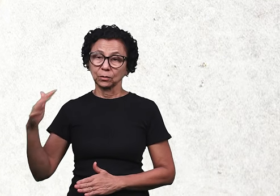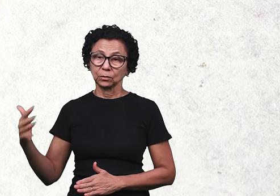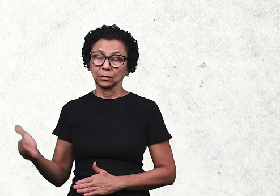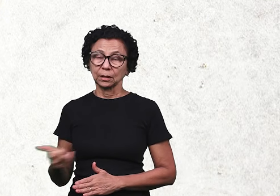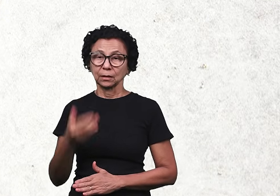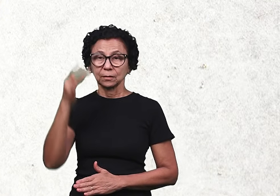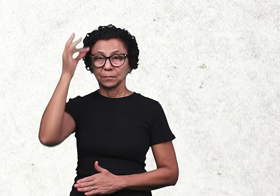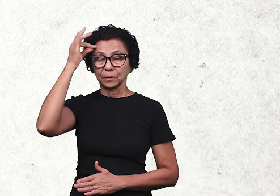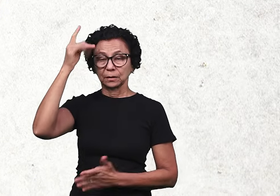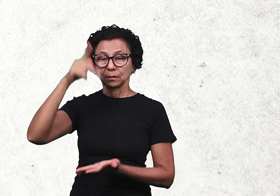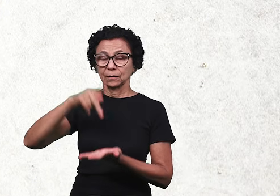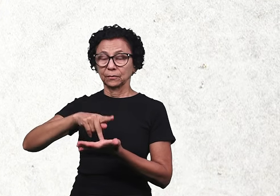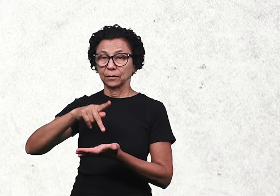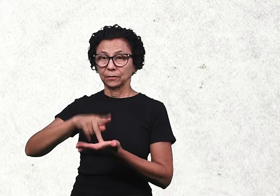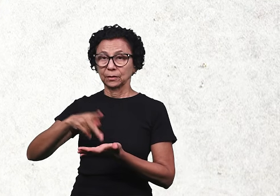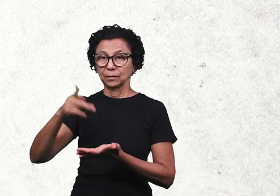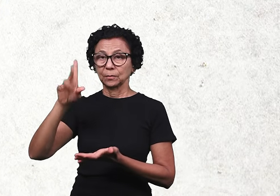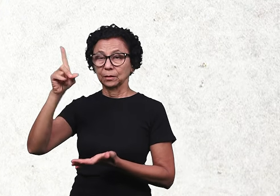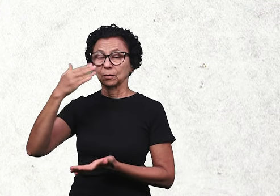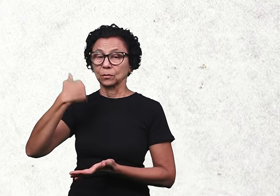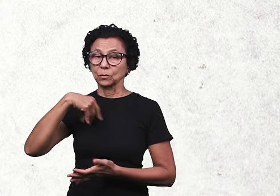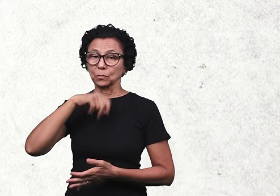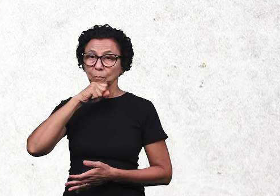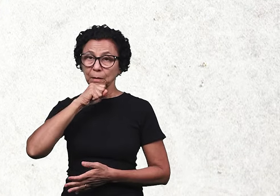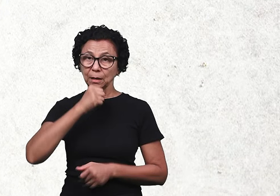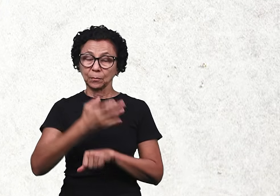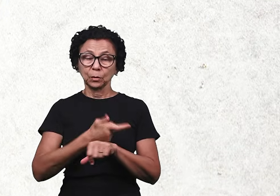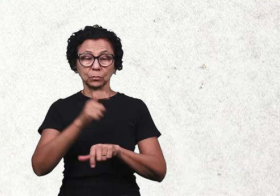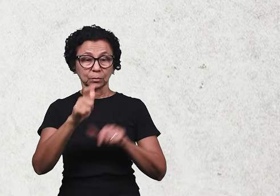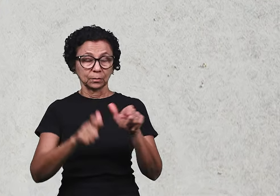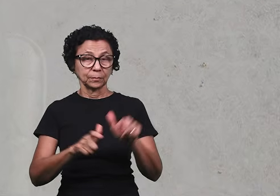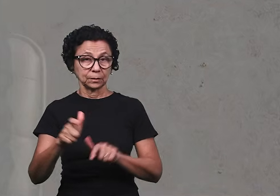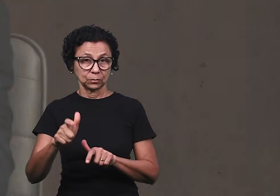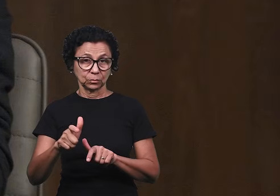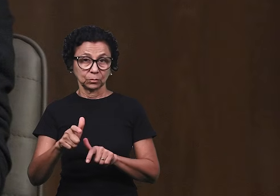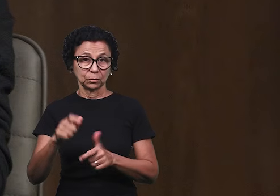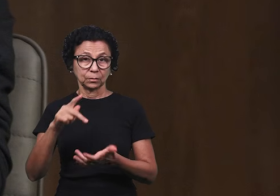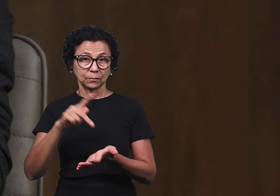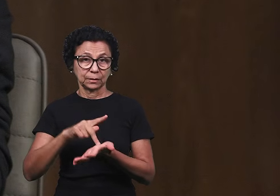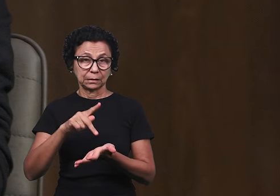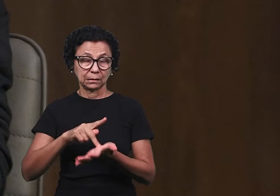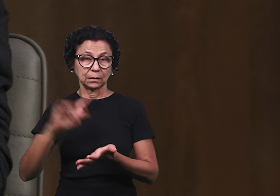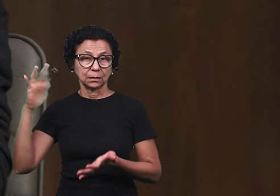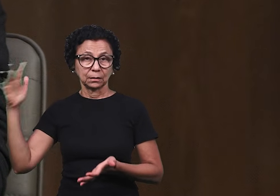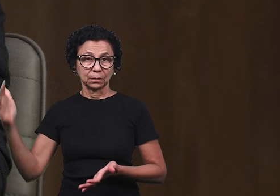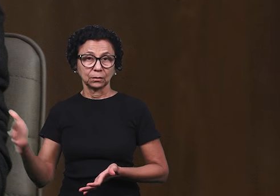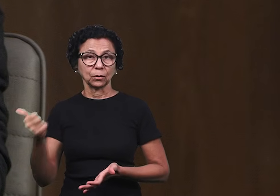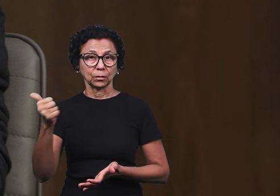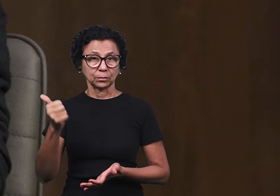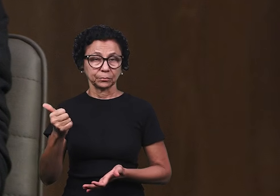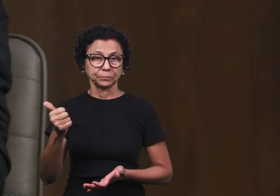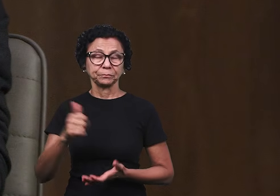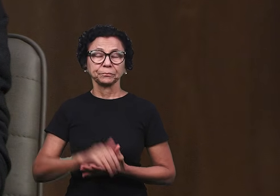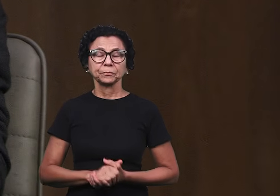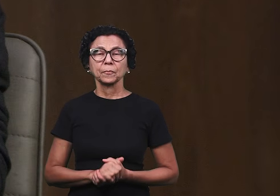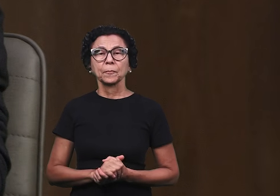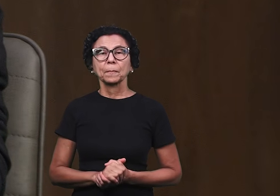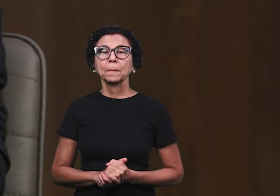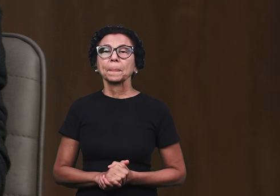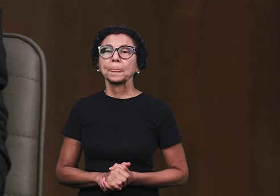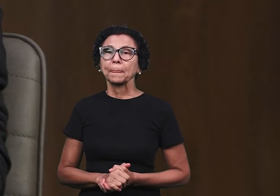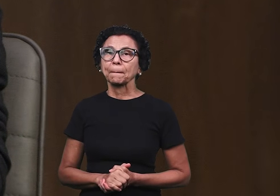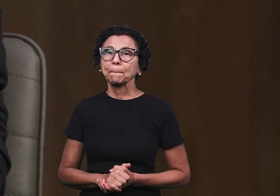em verdade, porque o Pai procura a tais que assim o adorem. Nós vamos pegar o início aqui desse versículo que fala,